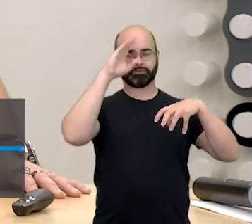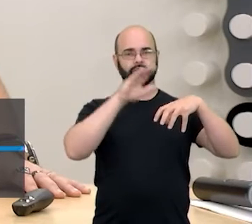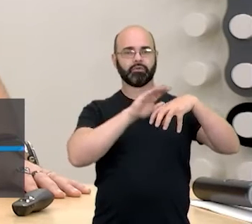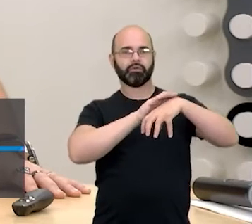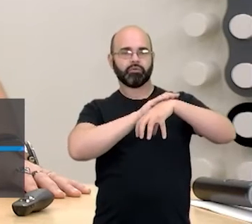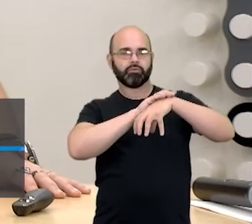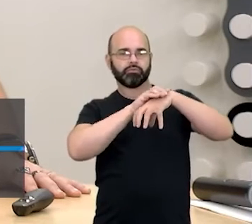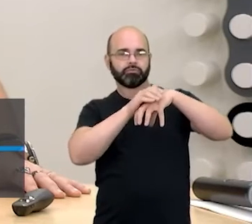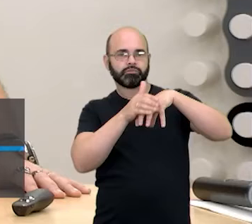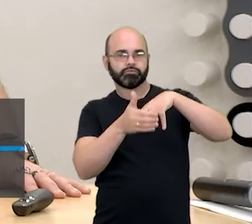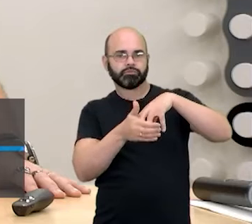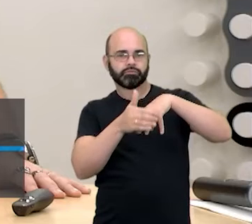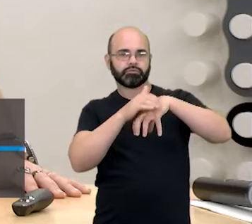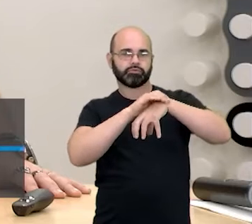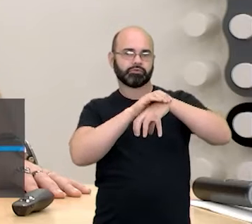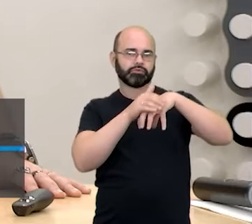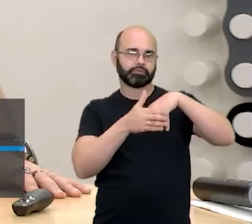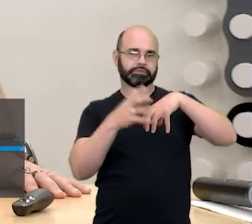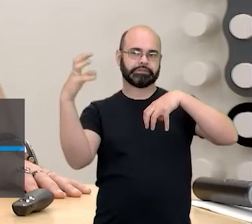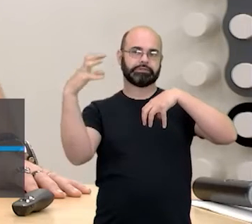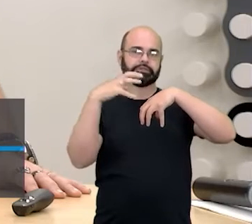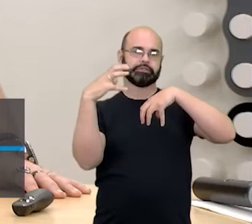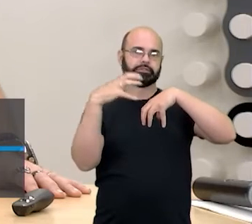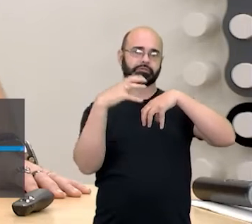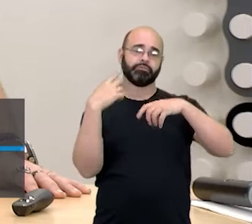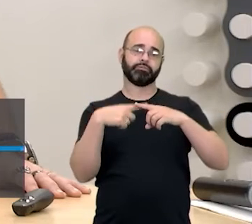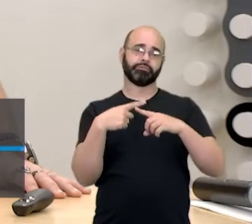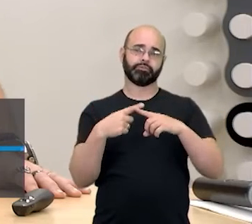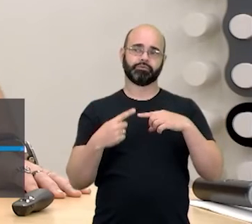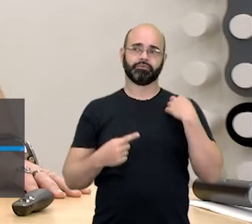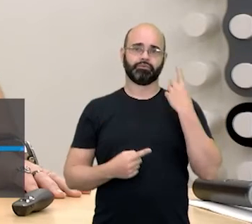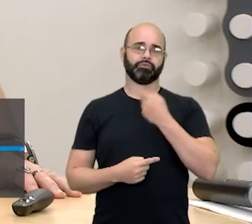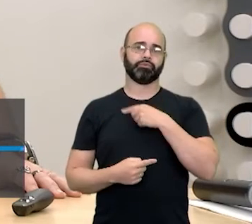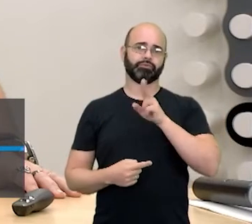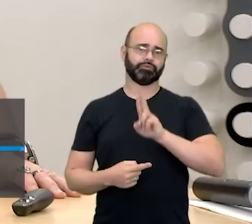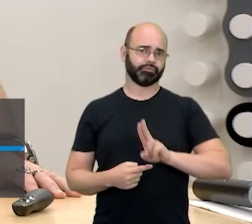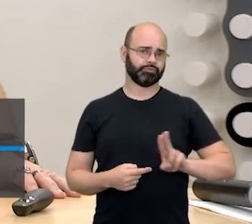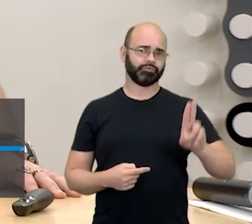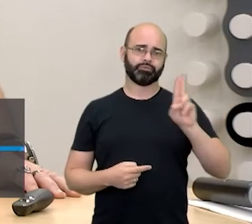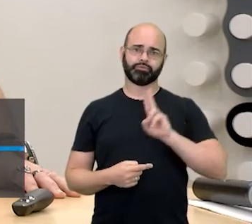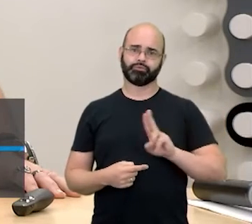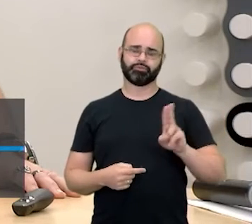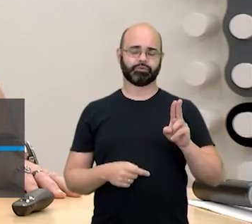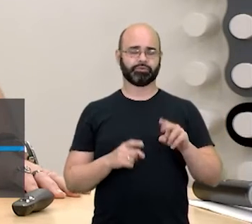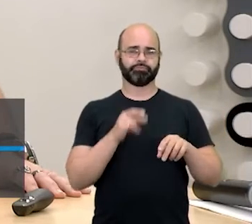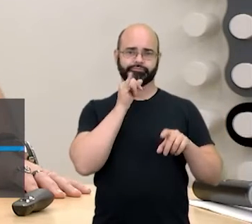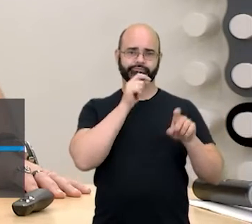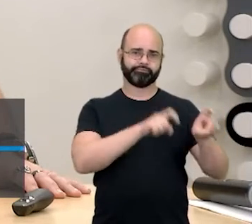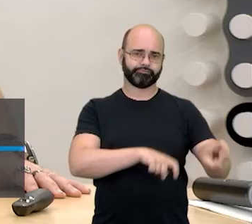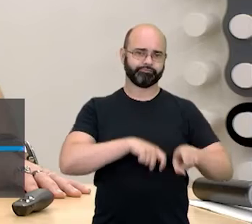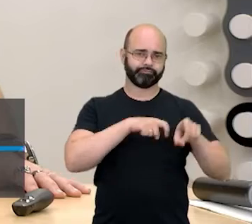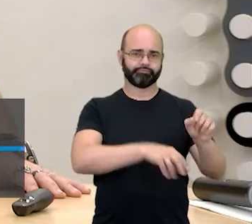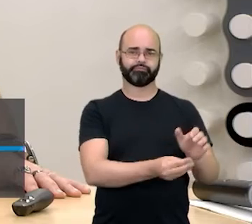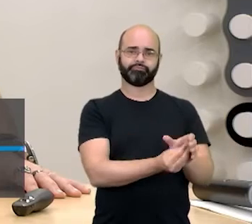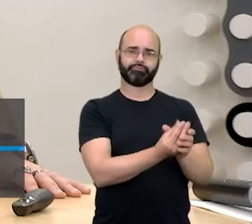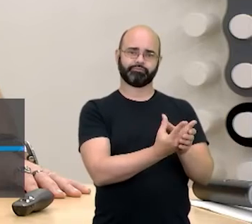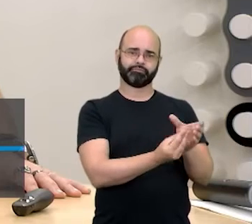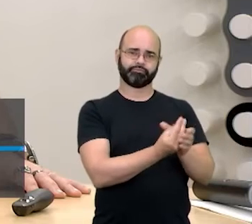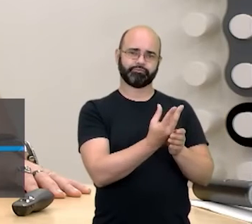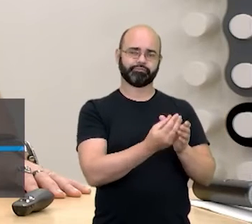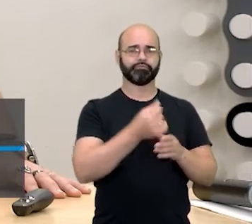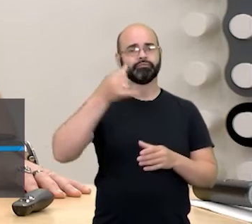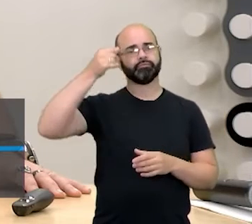né, que o ser humano ele utiliza muito, principalmente quando nós falamos aí de agricultura, de pecuária e até,